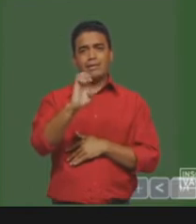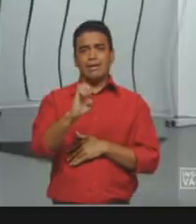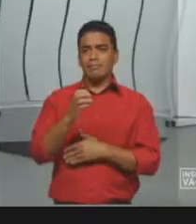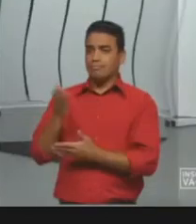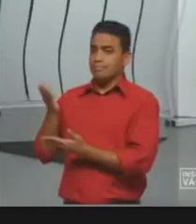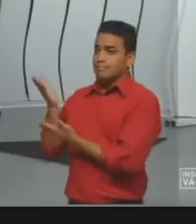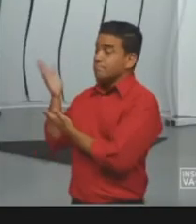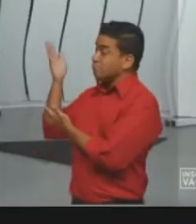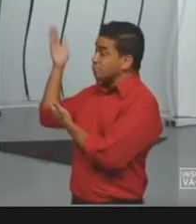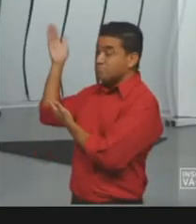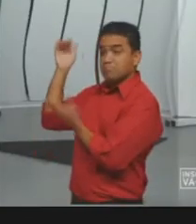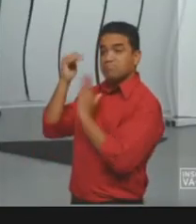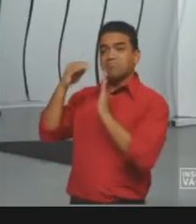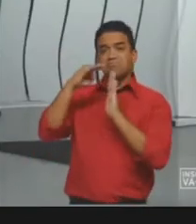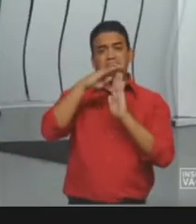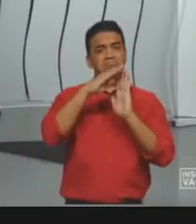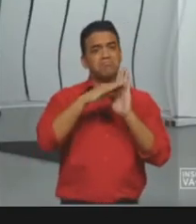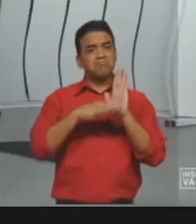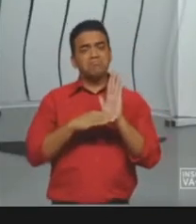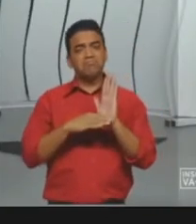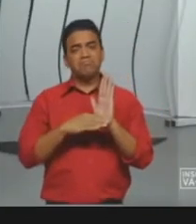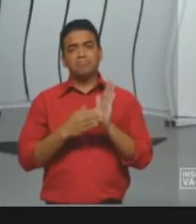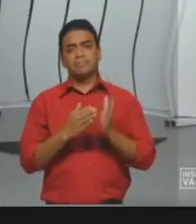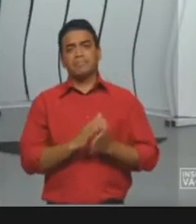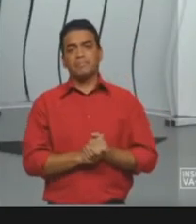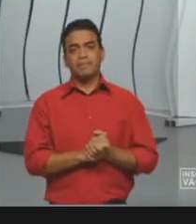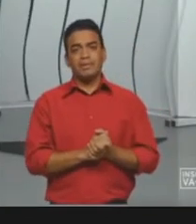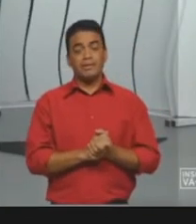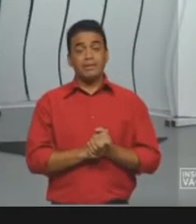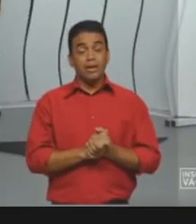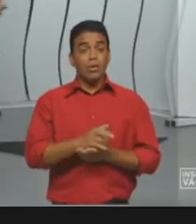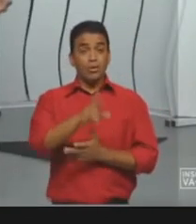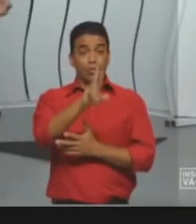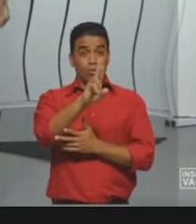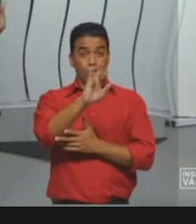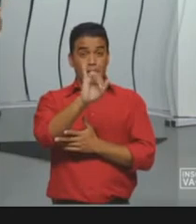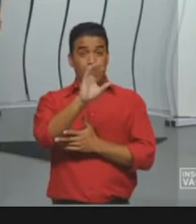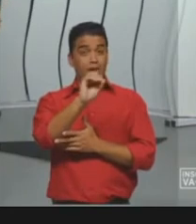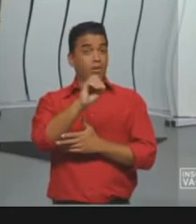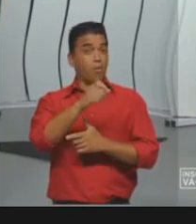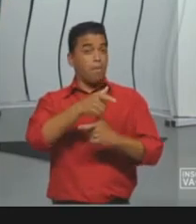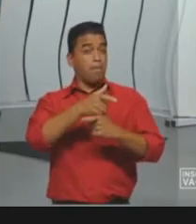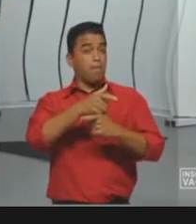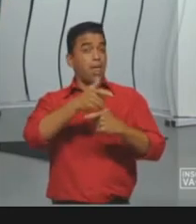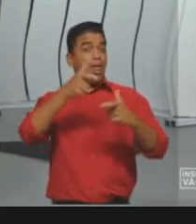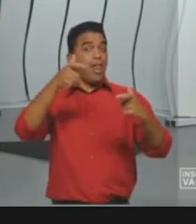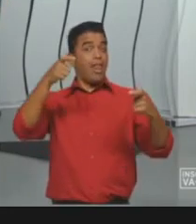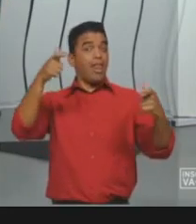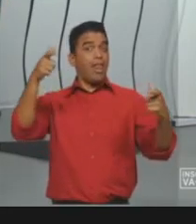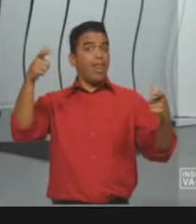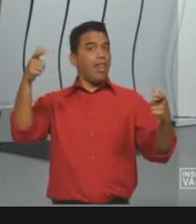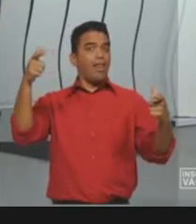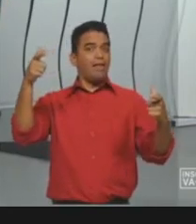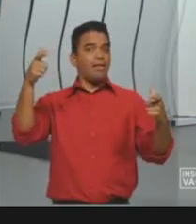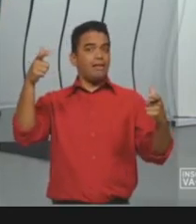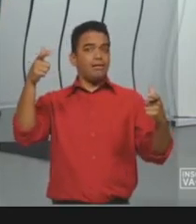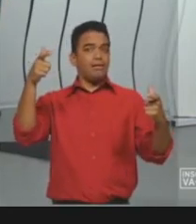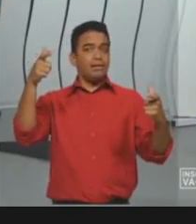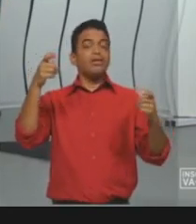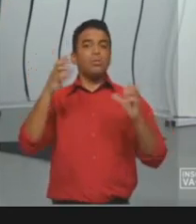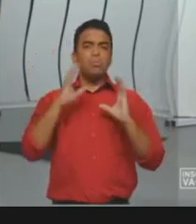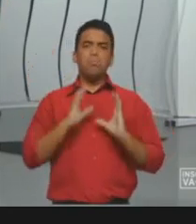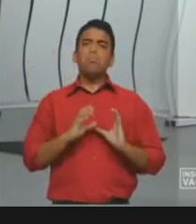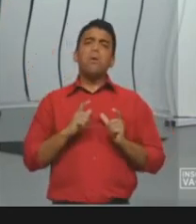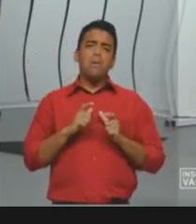E funciona da seguinte forma: o reino seria o grupo mais amplo. Dentro desse reino podem ter